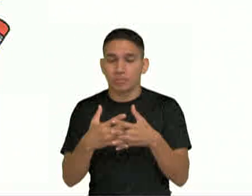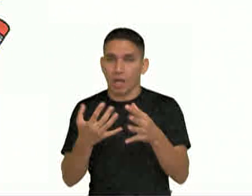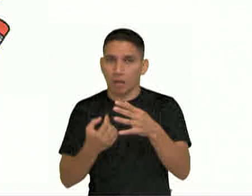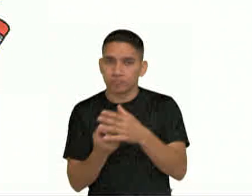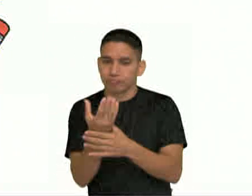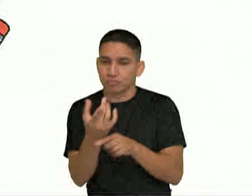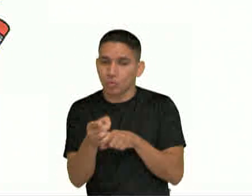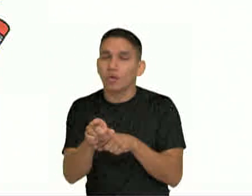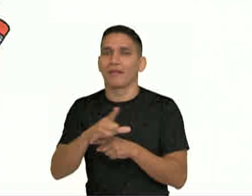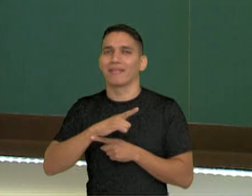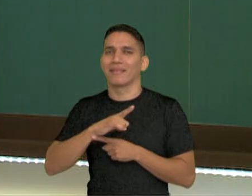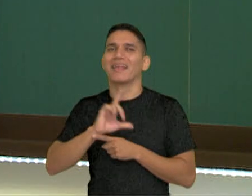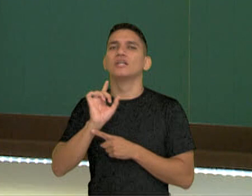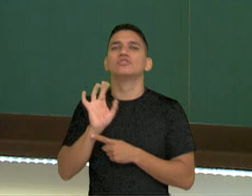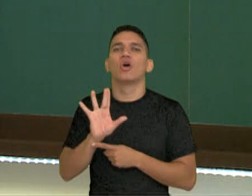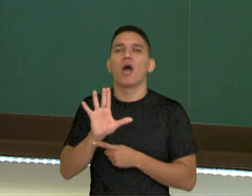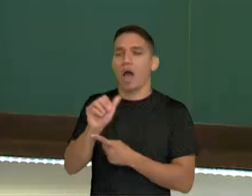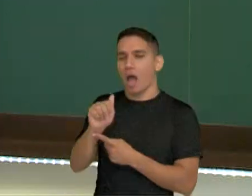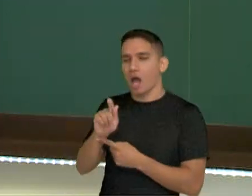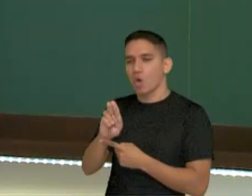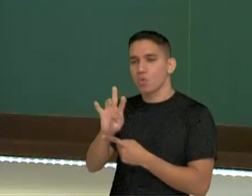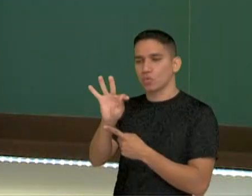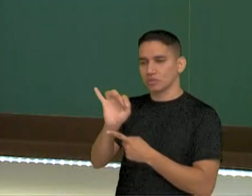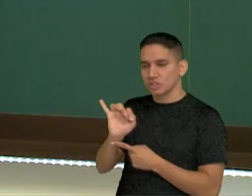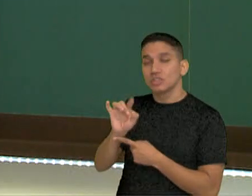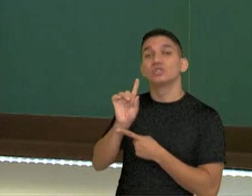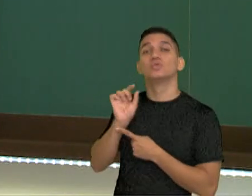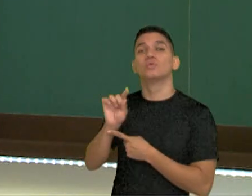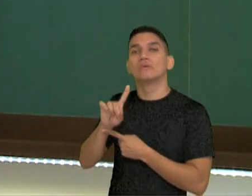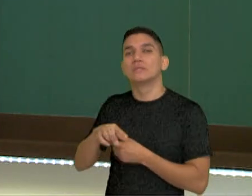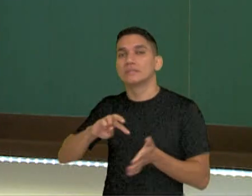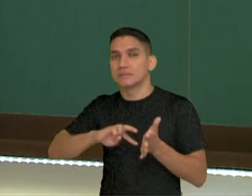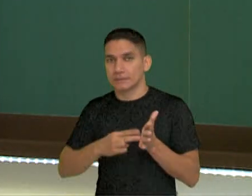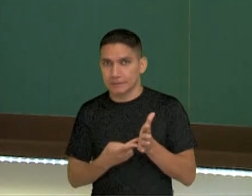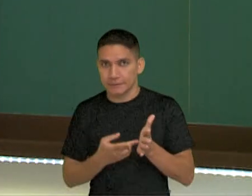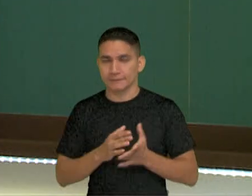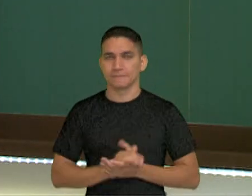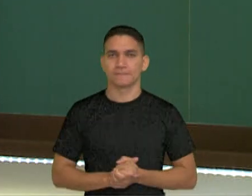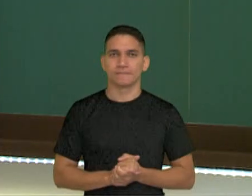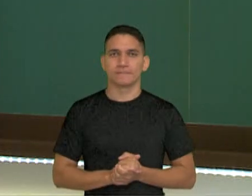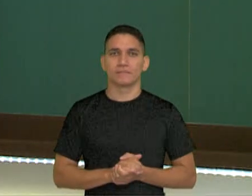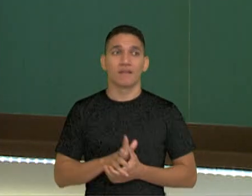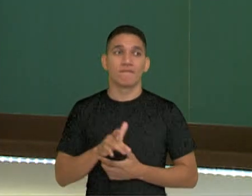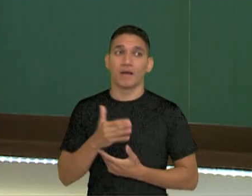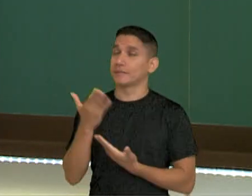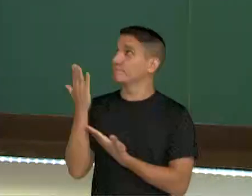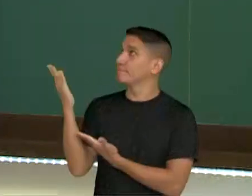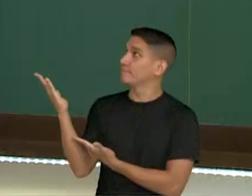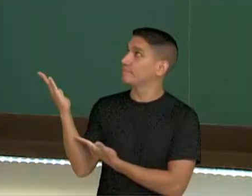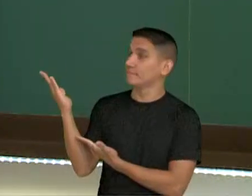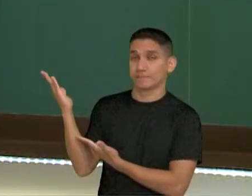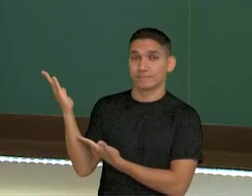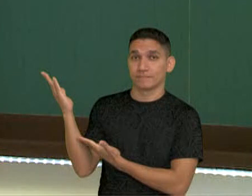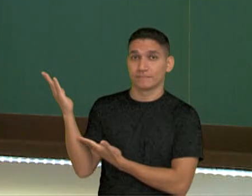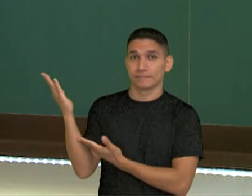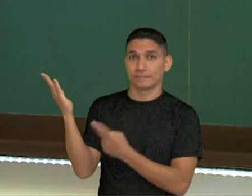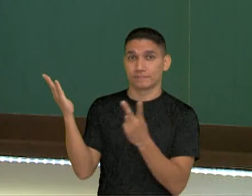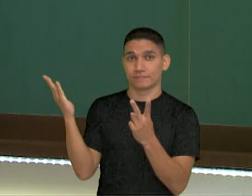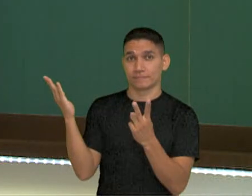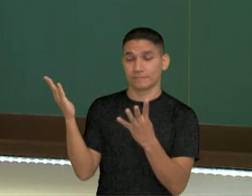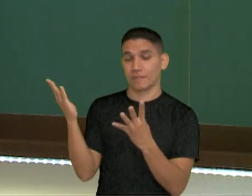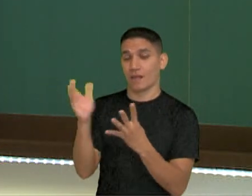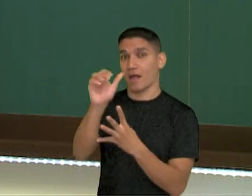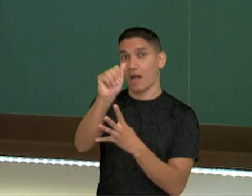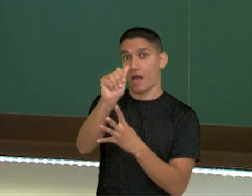descendente agute. Se só teve descendente agute, é sinal de que vai ser assim os descendentes, ó. Azão, azinho,